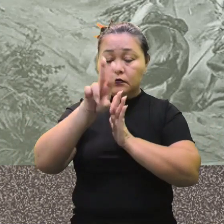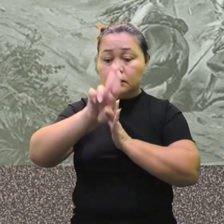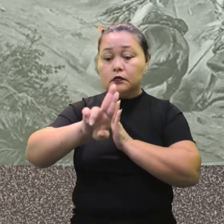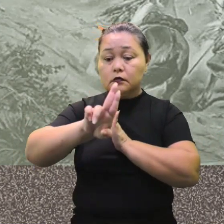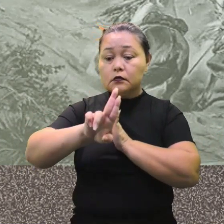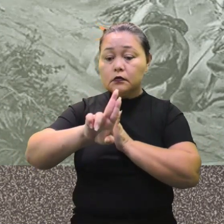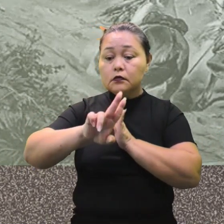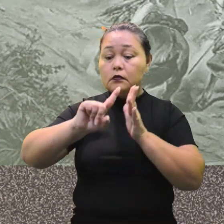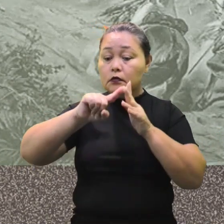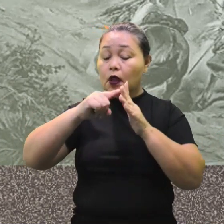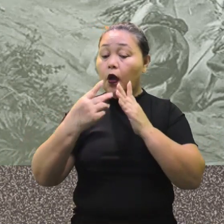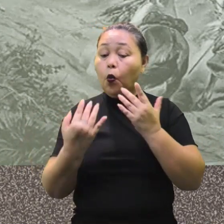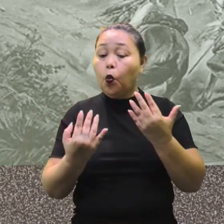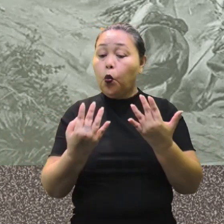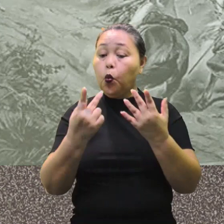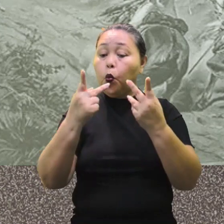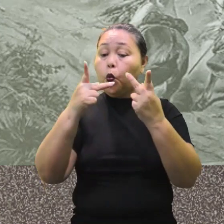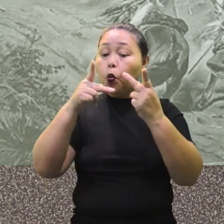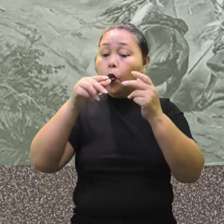ele é chamado máquina a vapor.